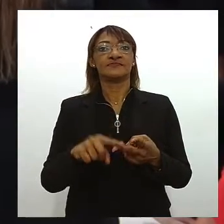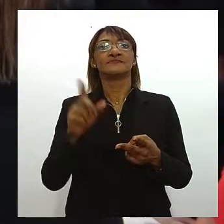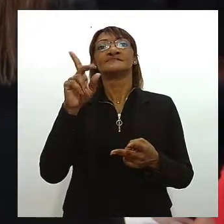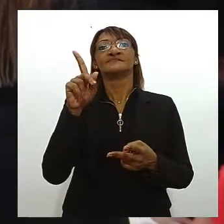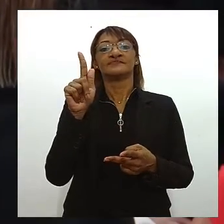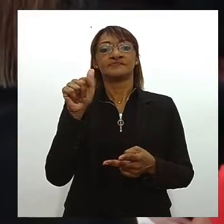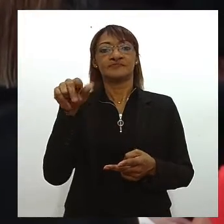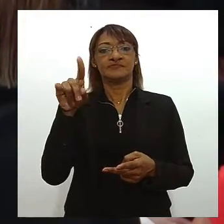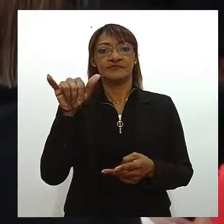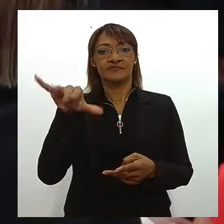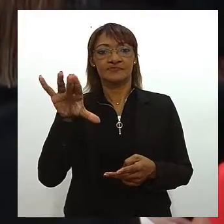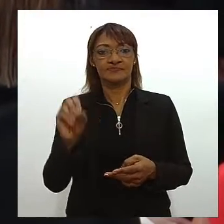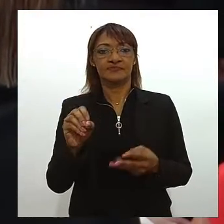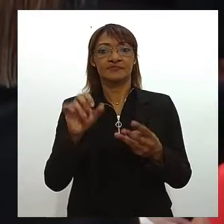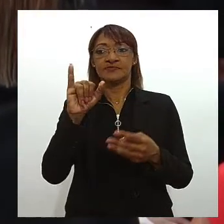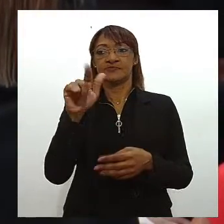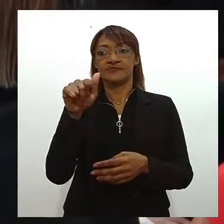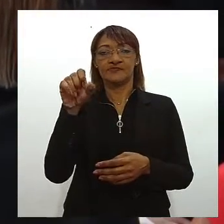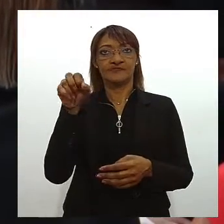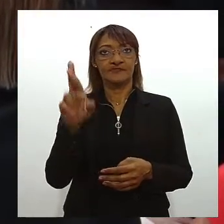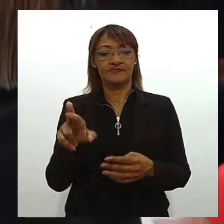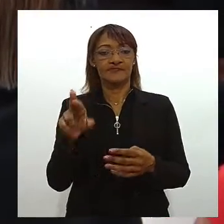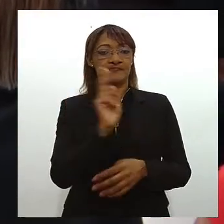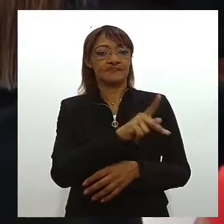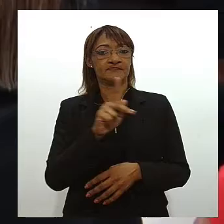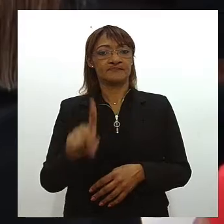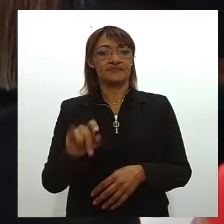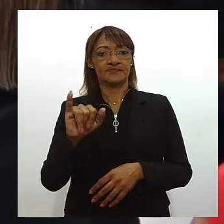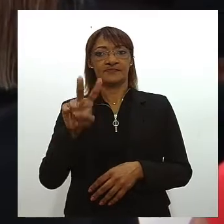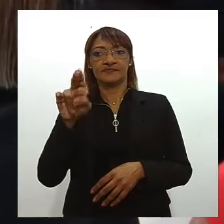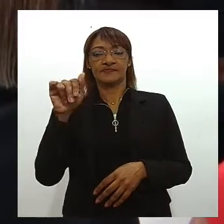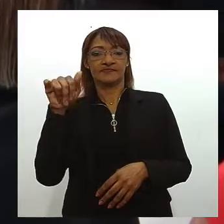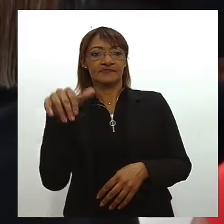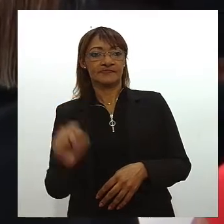Silva, Igor Albuquerque e o professor Rivas foram